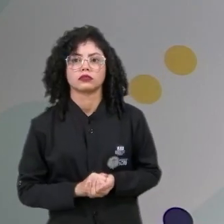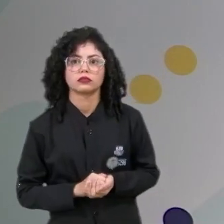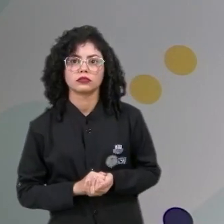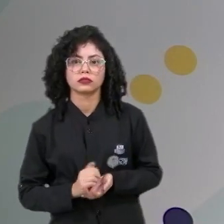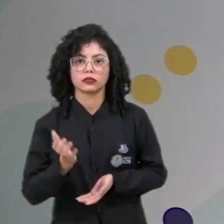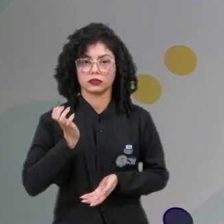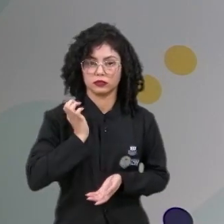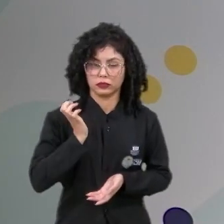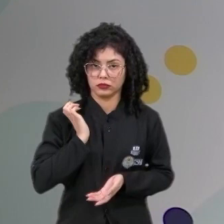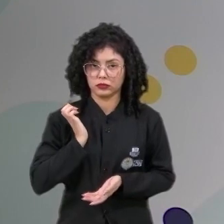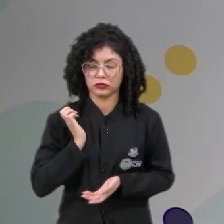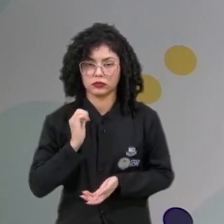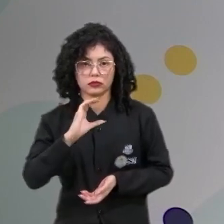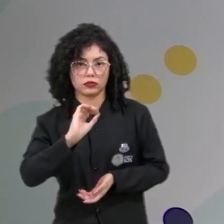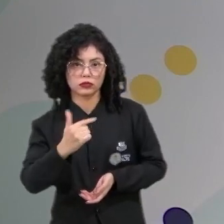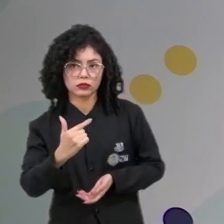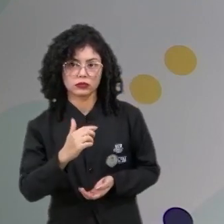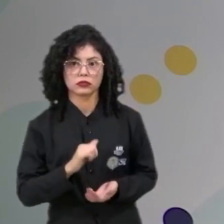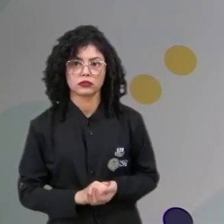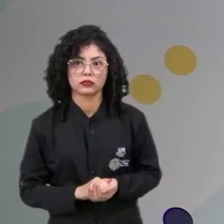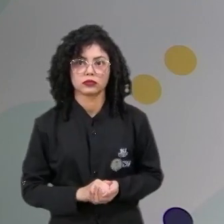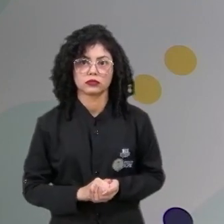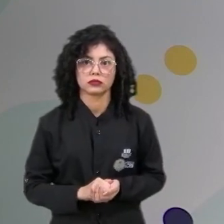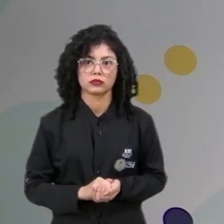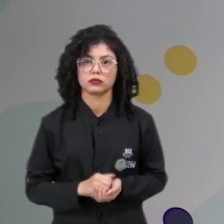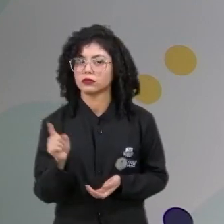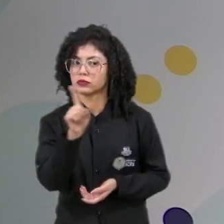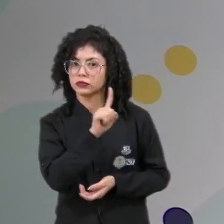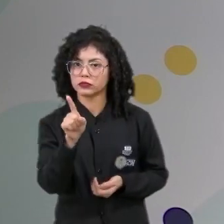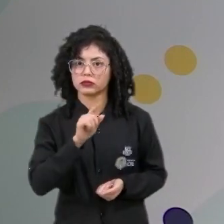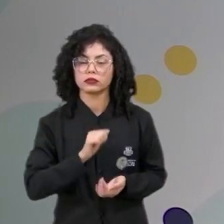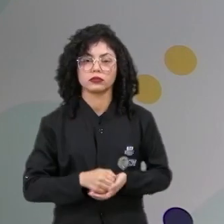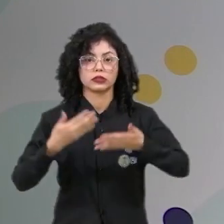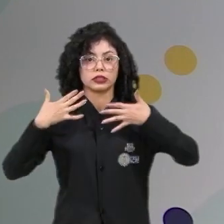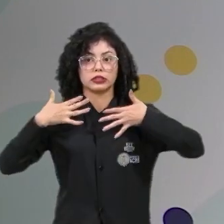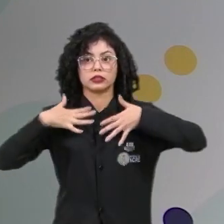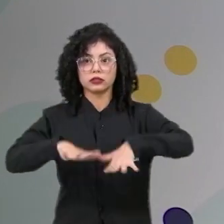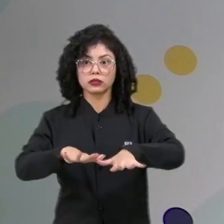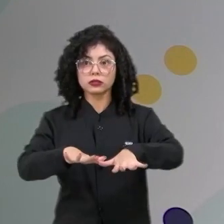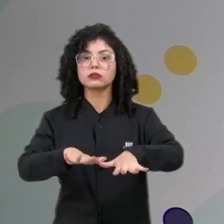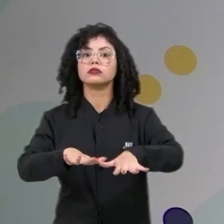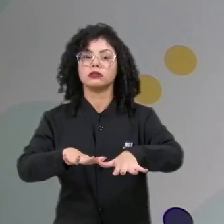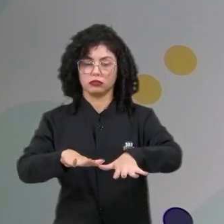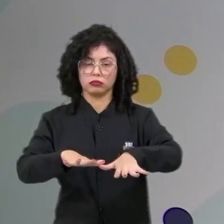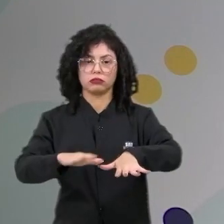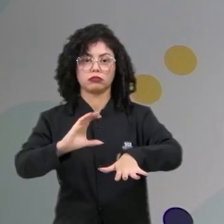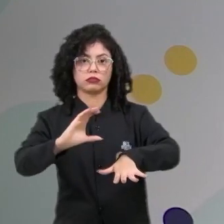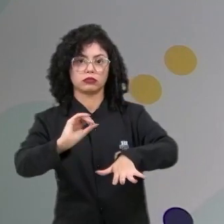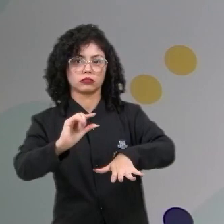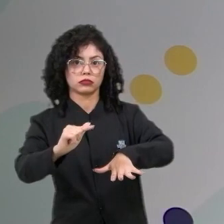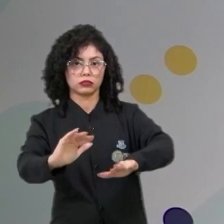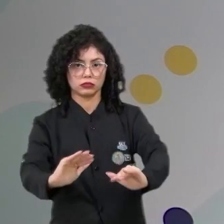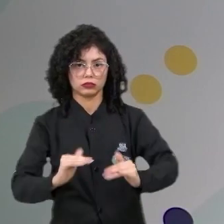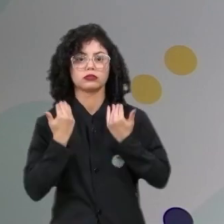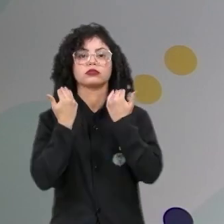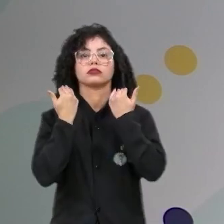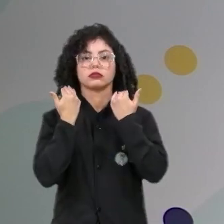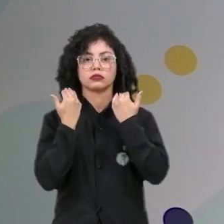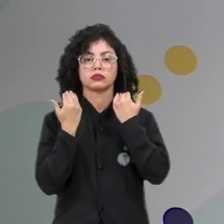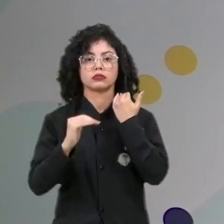é rico em oxigênio, se mistura com o sangue venoso? Não. Nosso coração tem 4 cavidades e não